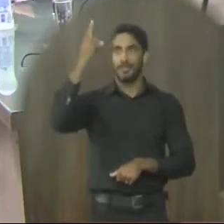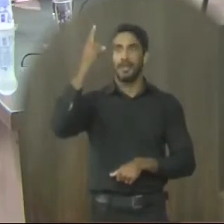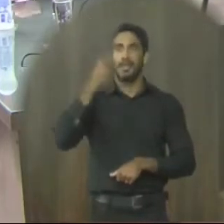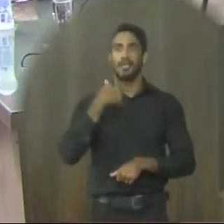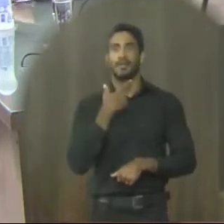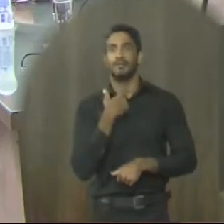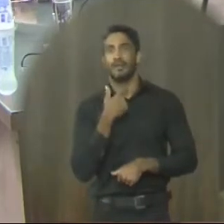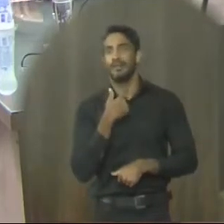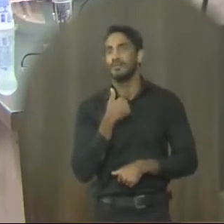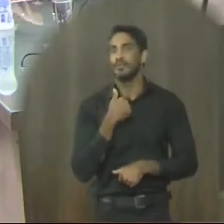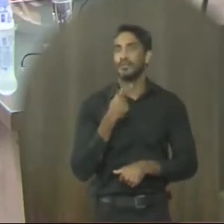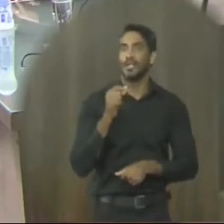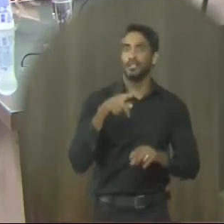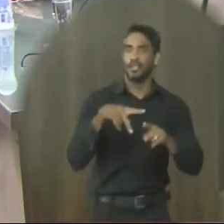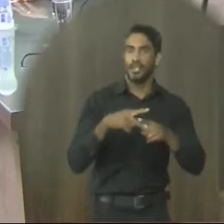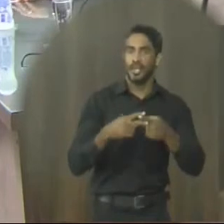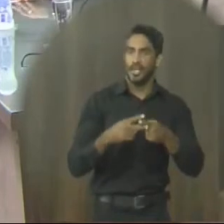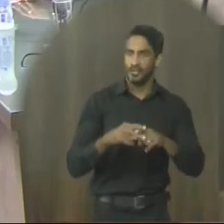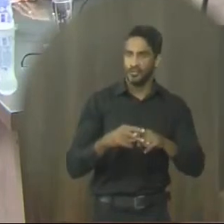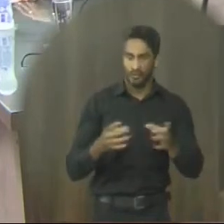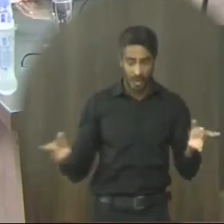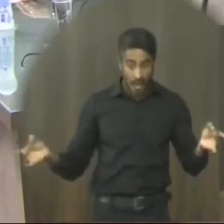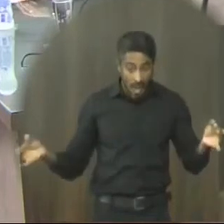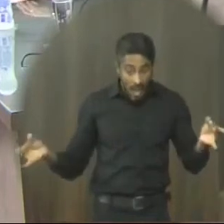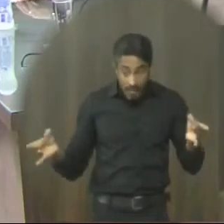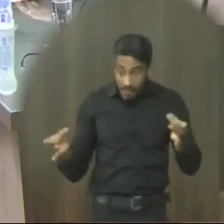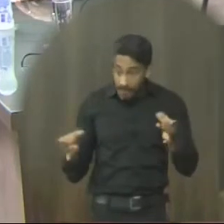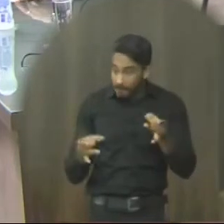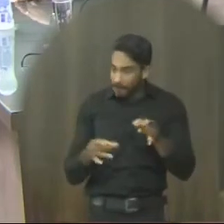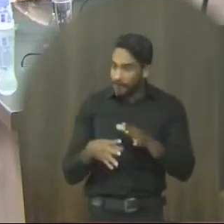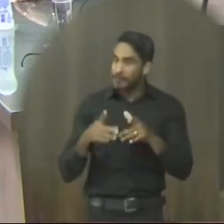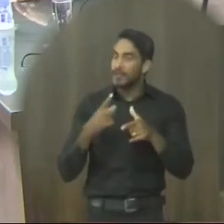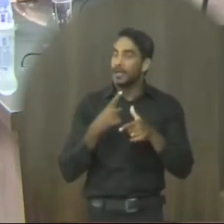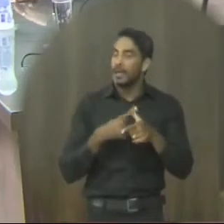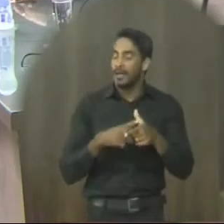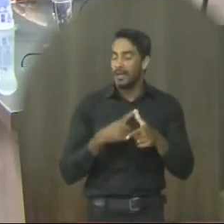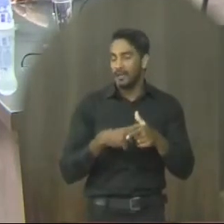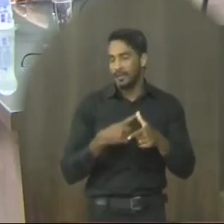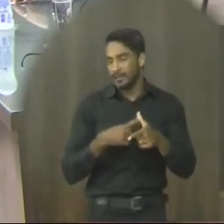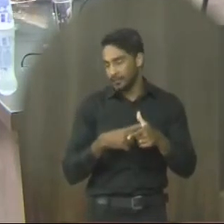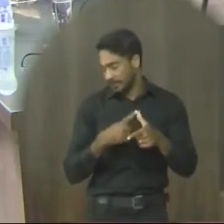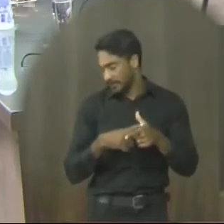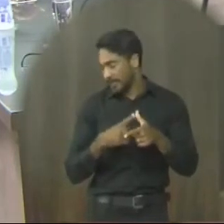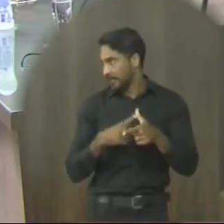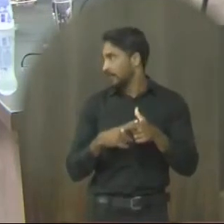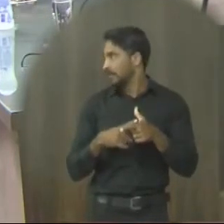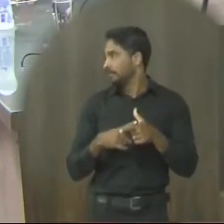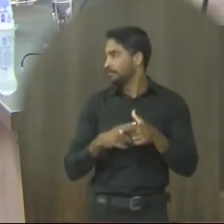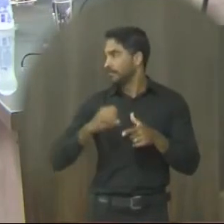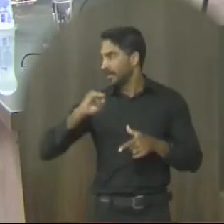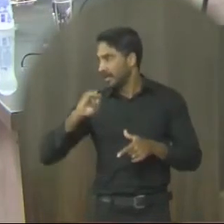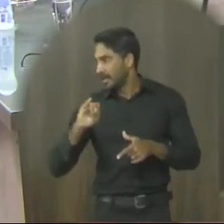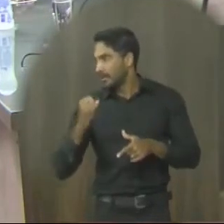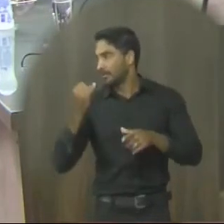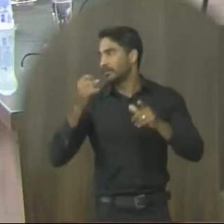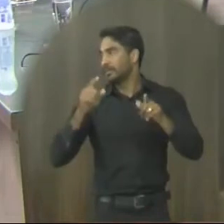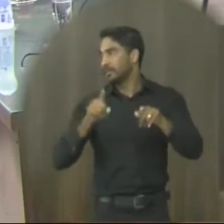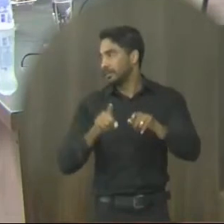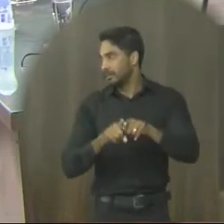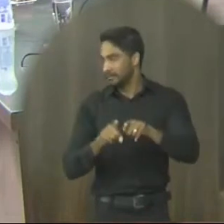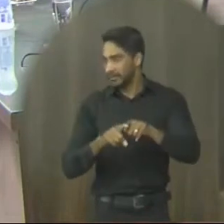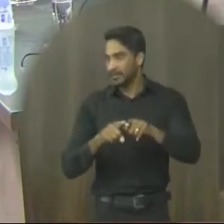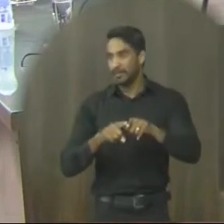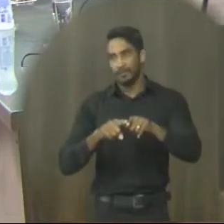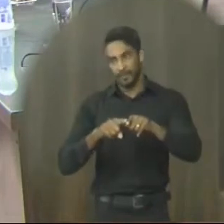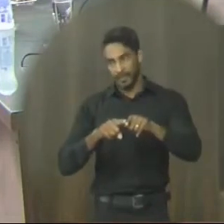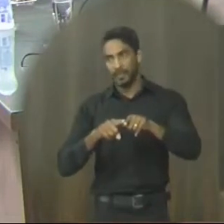intenção de resolver em definitivo aquele problema. E aproveitando aí a